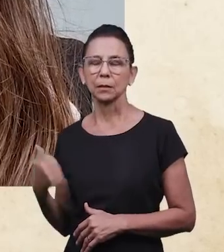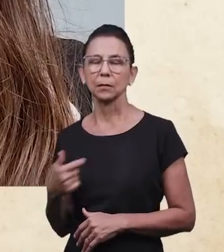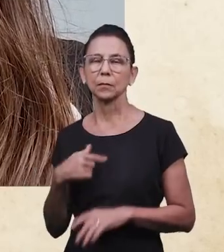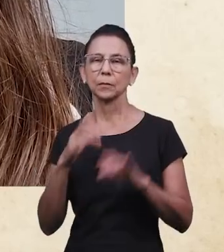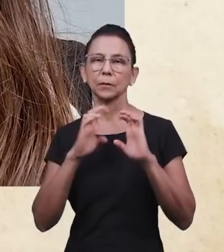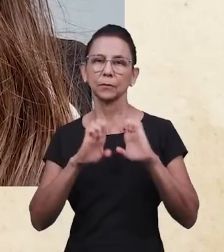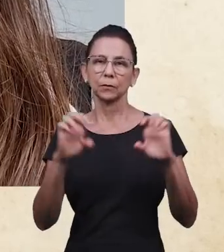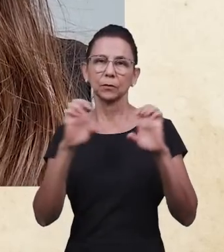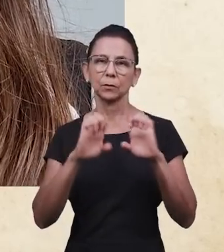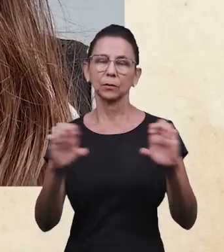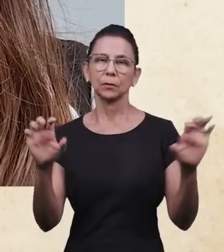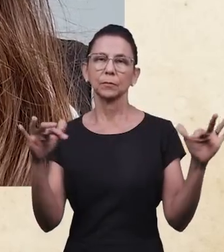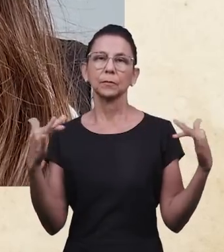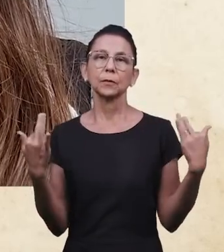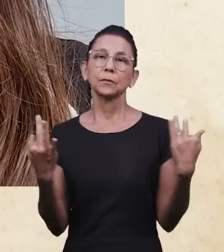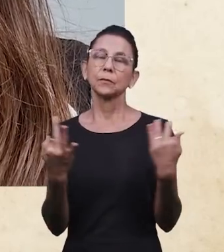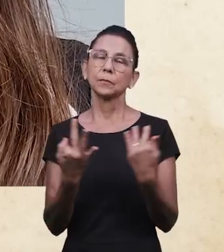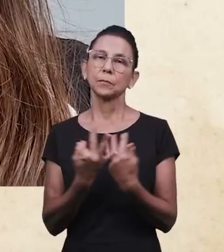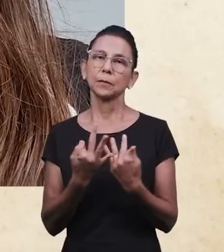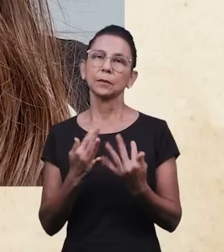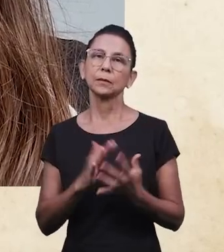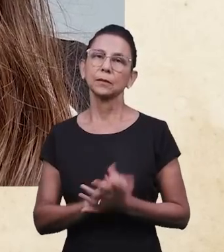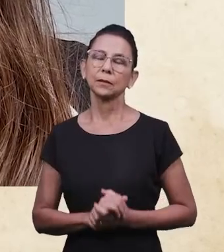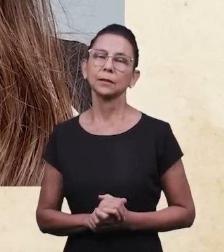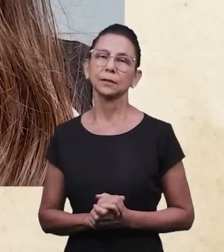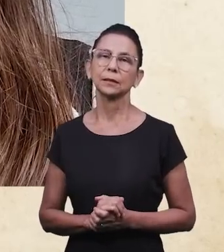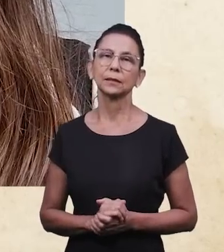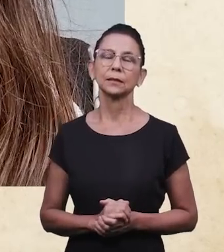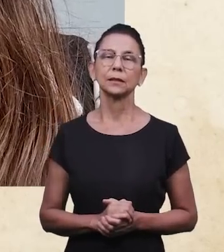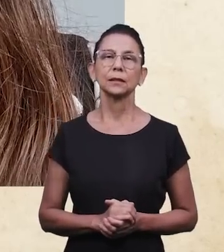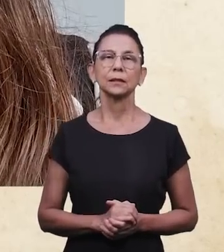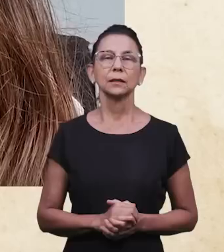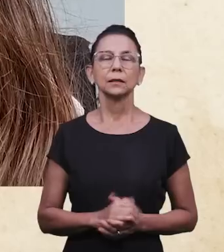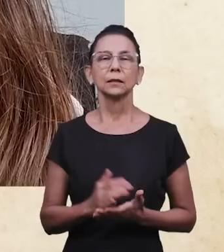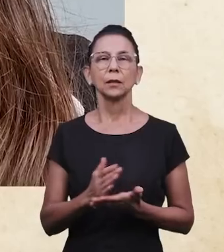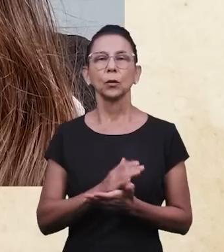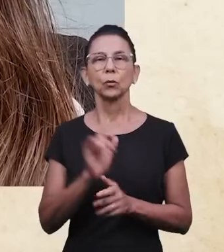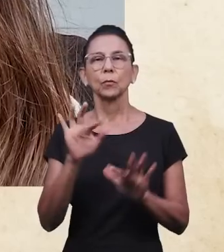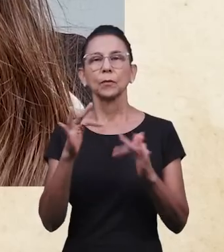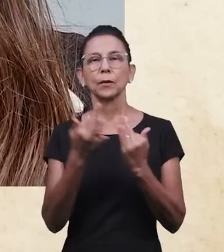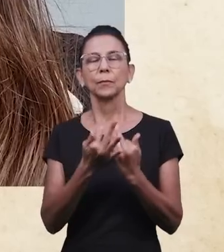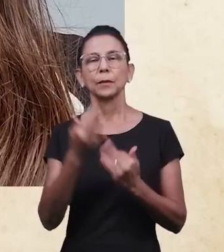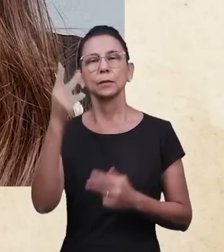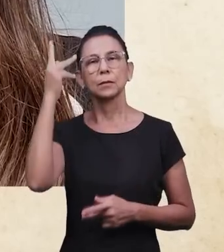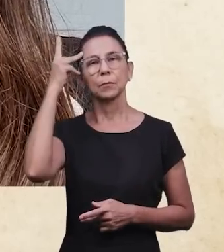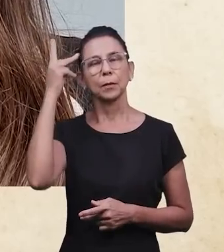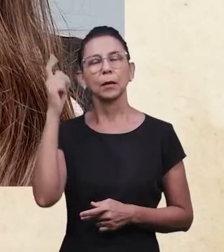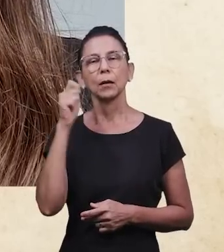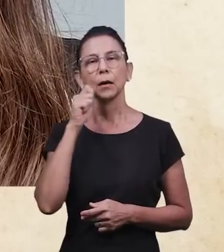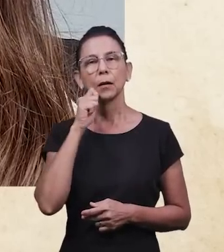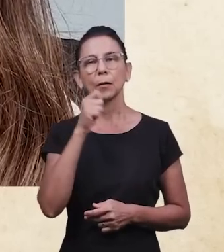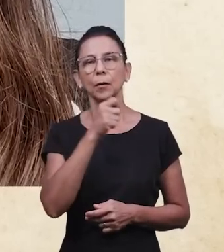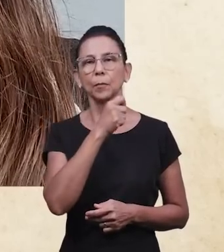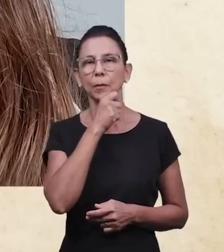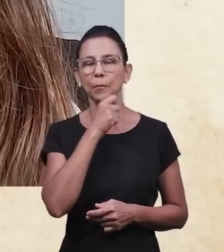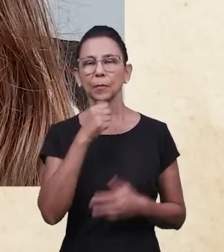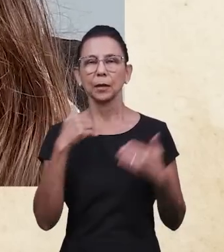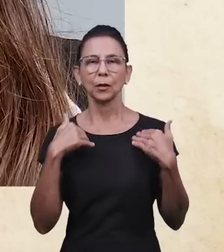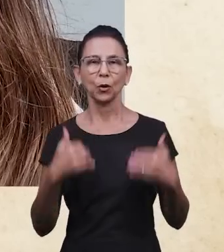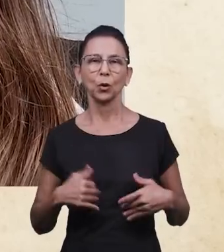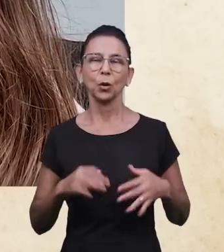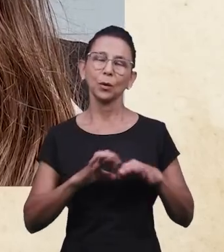do Senhor e evangelizar alguns familiares meus que moram no norte do país, no estado do Amapá, e que moram também em São Paulo, que